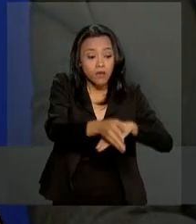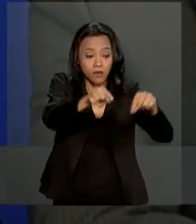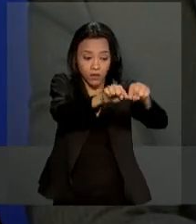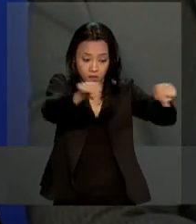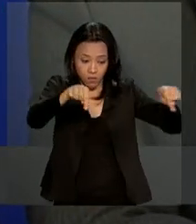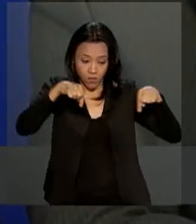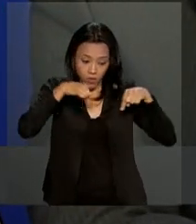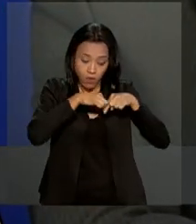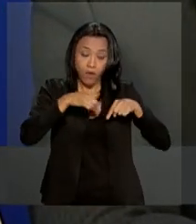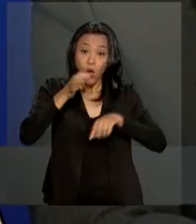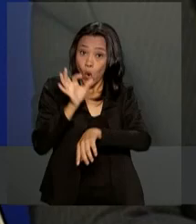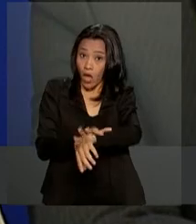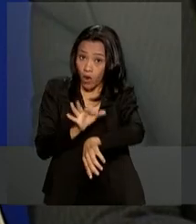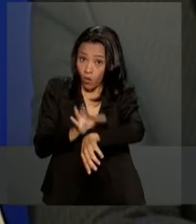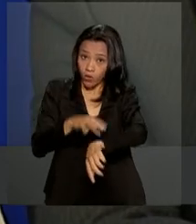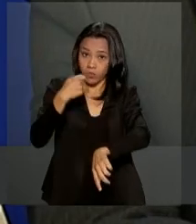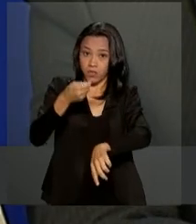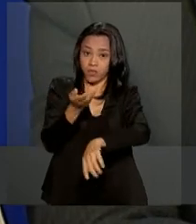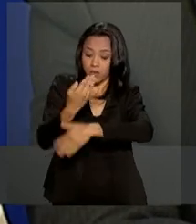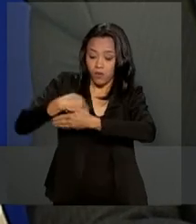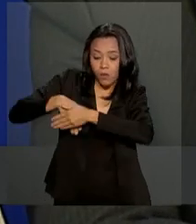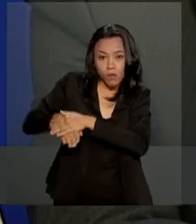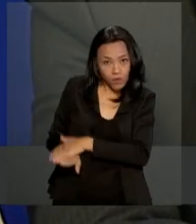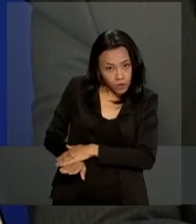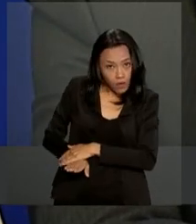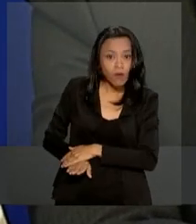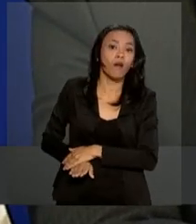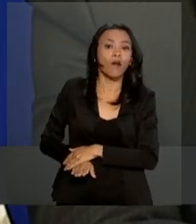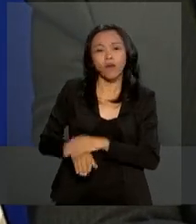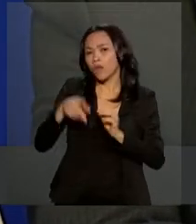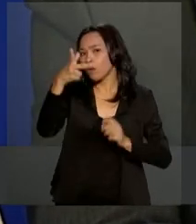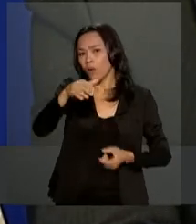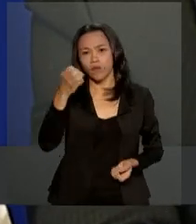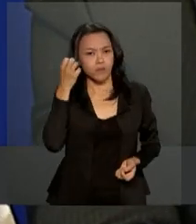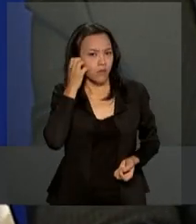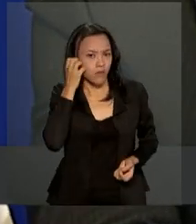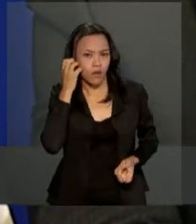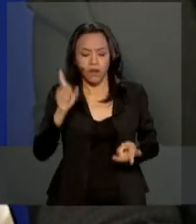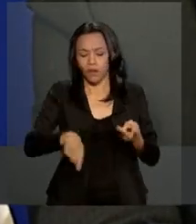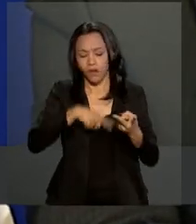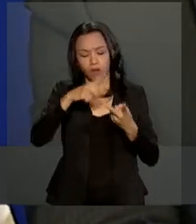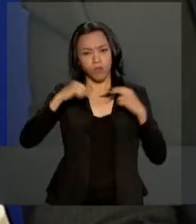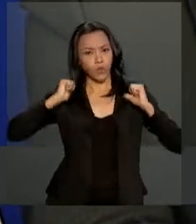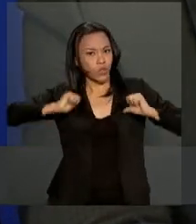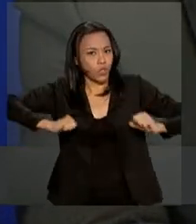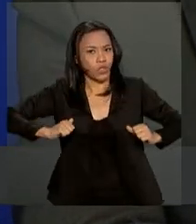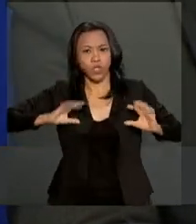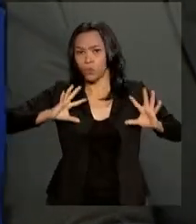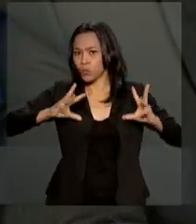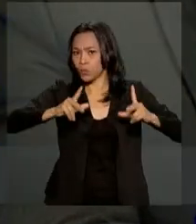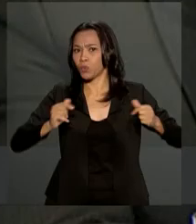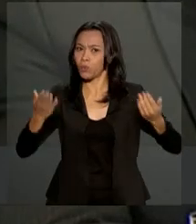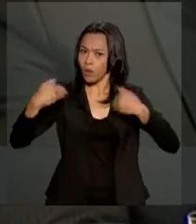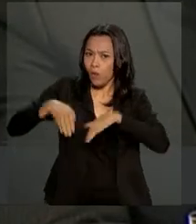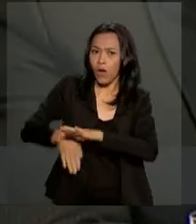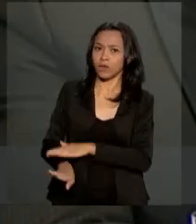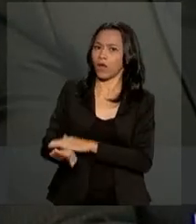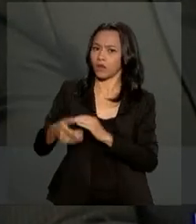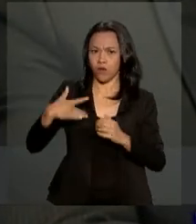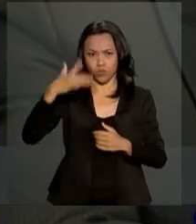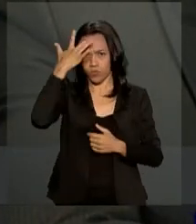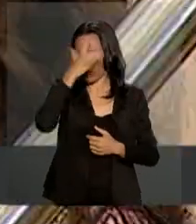o relógio guardado exatamente como celular a mochila de todos os demais eu não estou sabendo